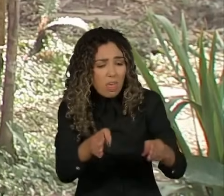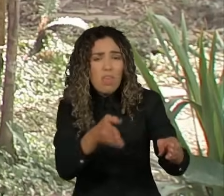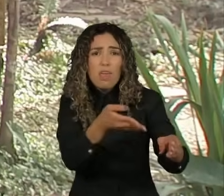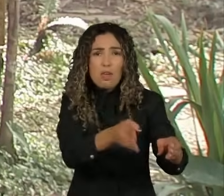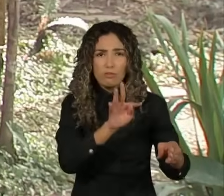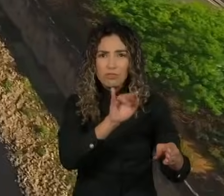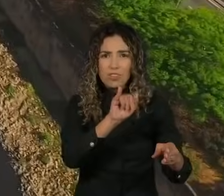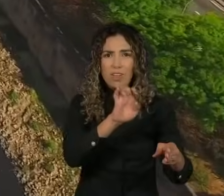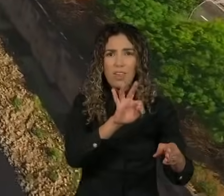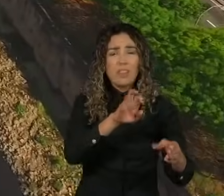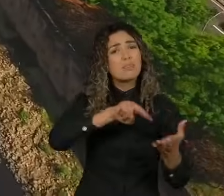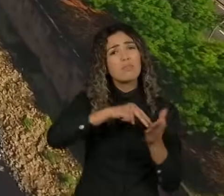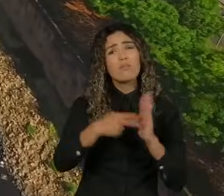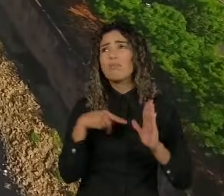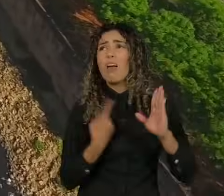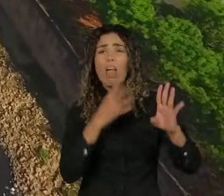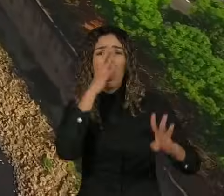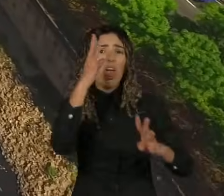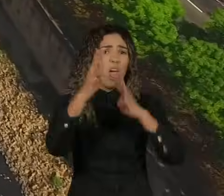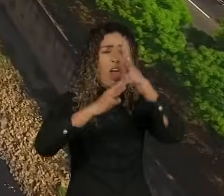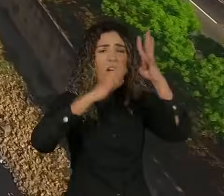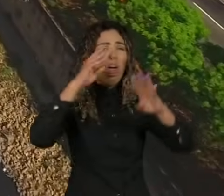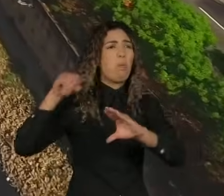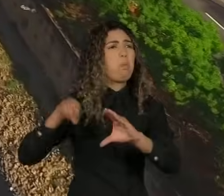está vivendo.